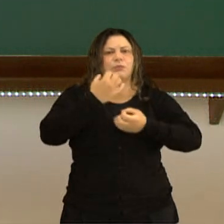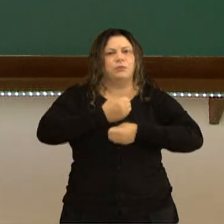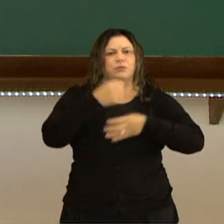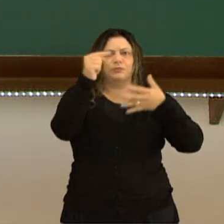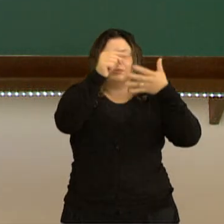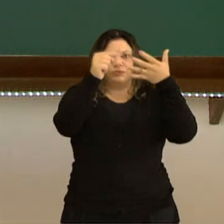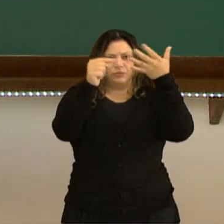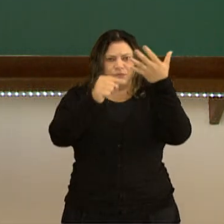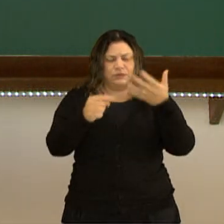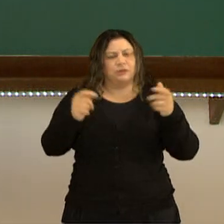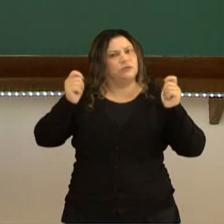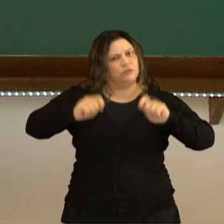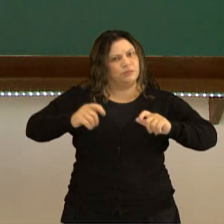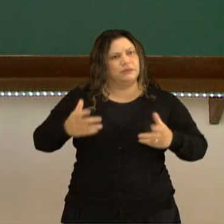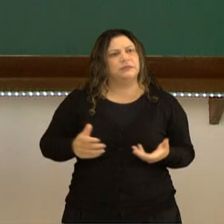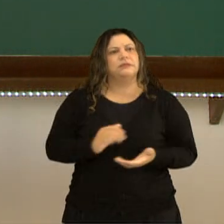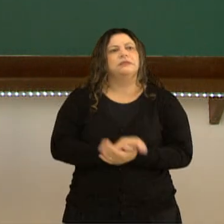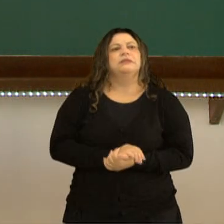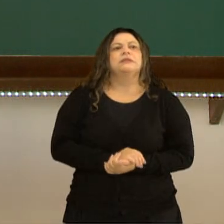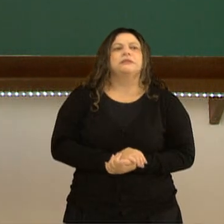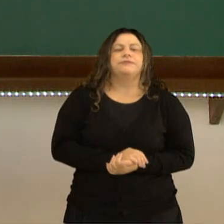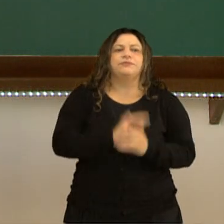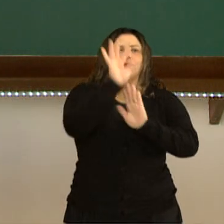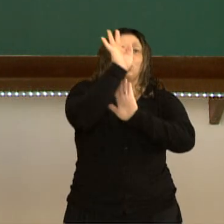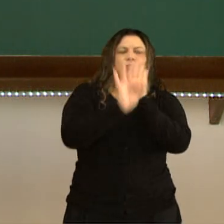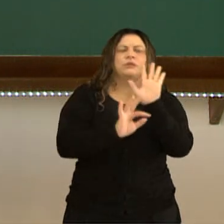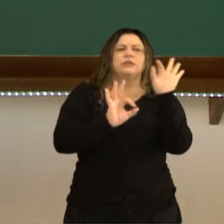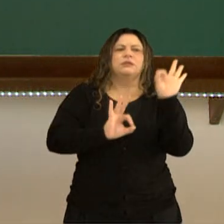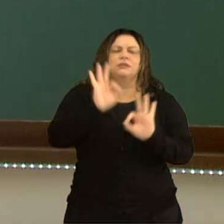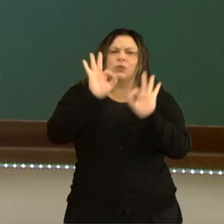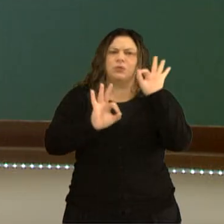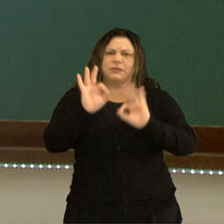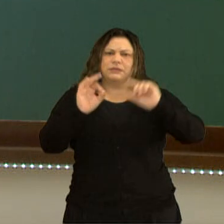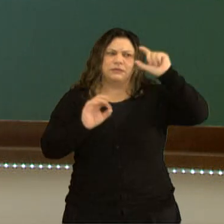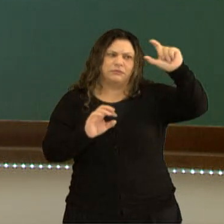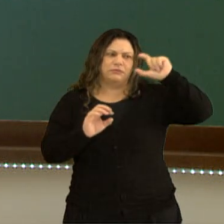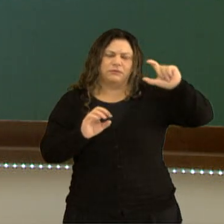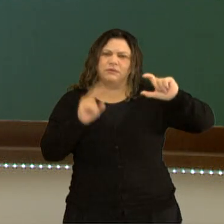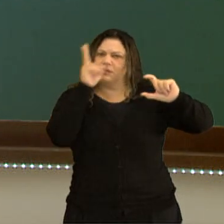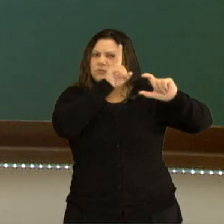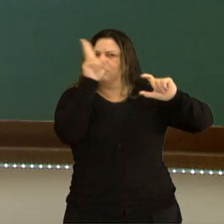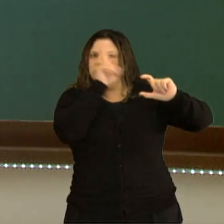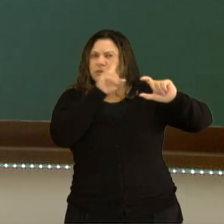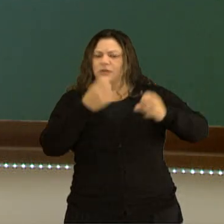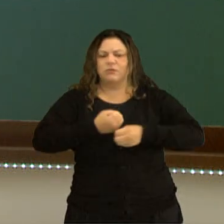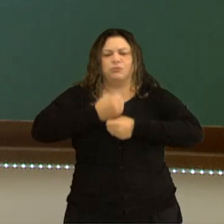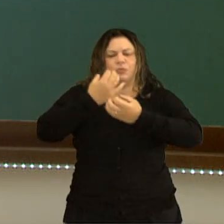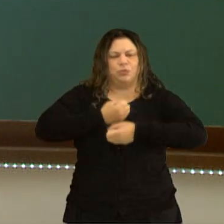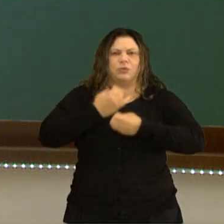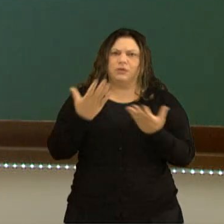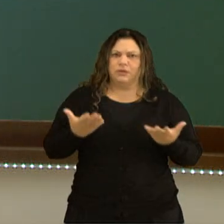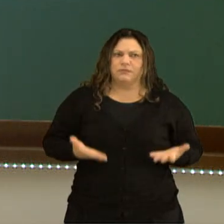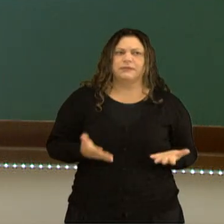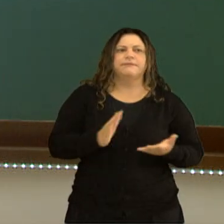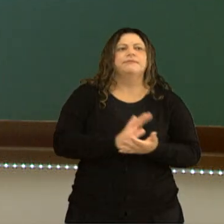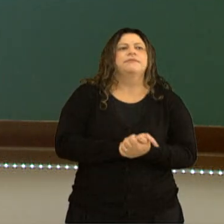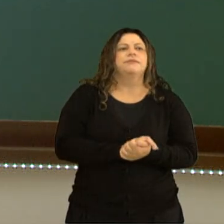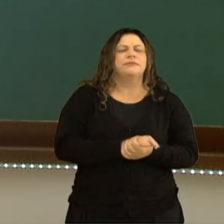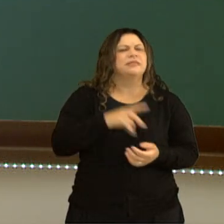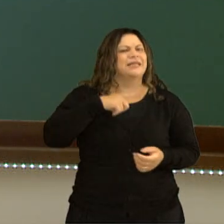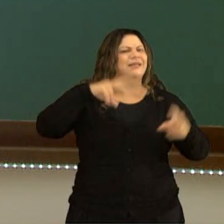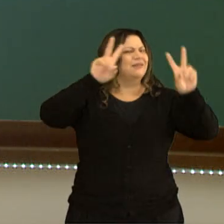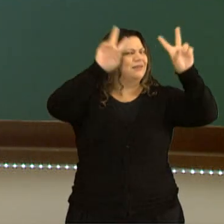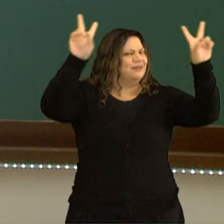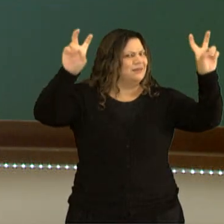deve ter. O texto está organizado em versos? Lembre-se, poema está em versos. Ele tem